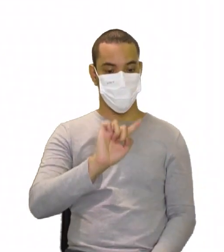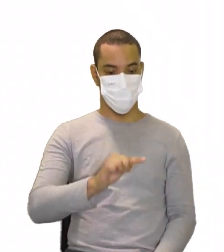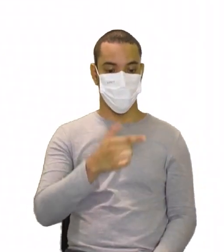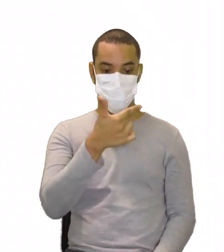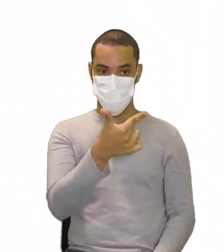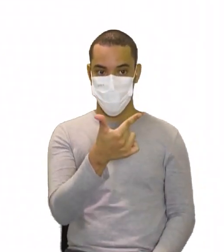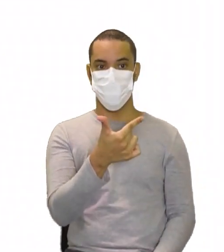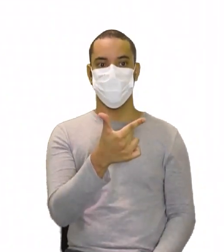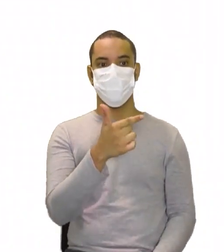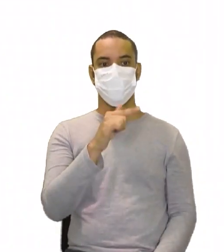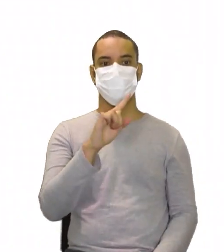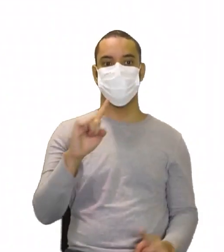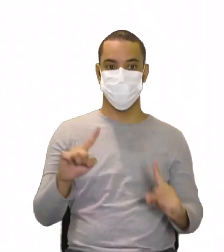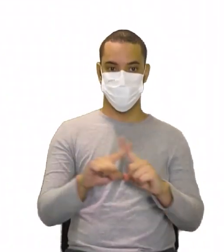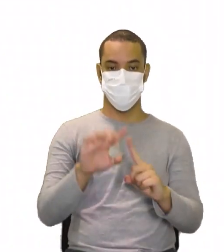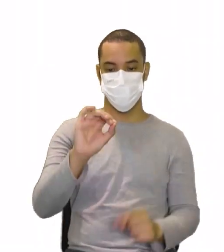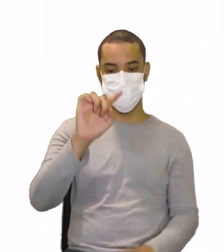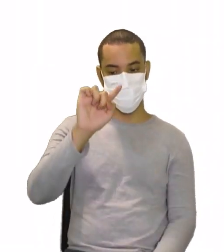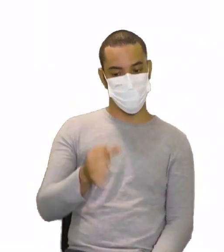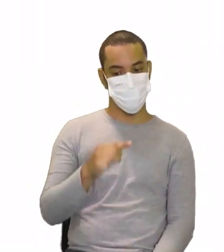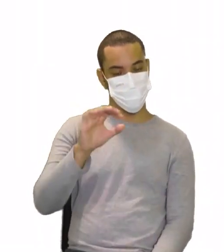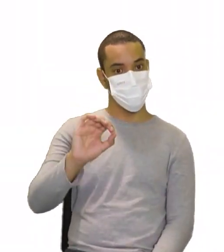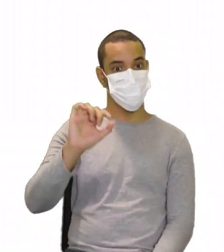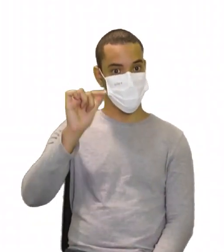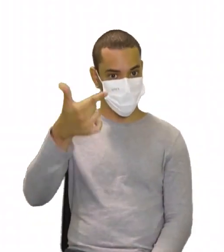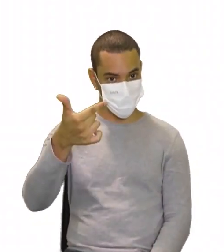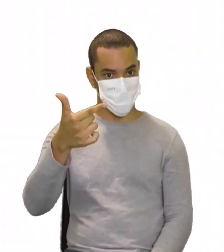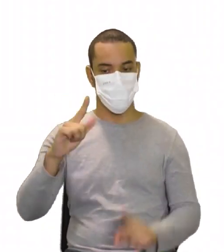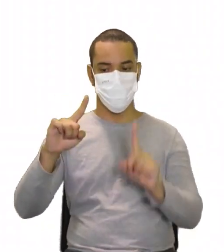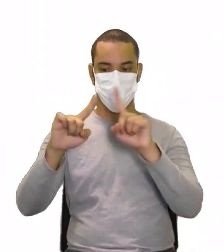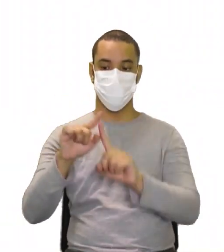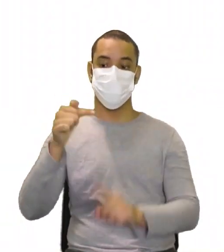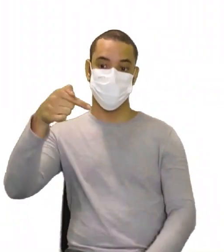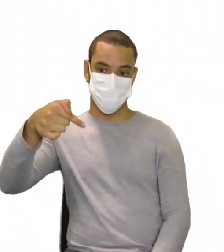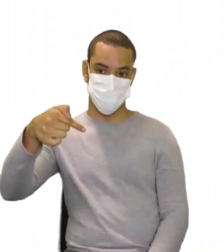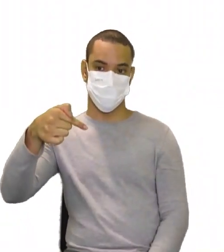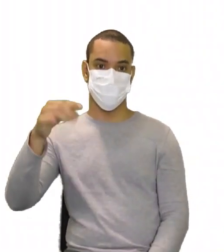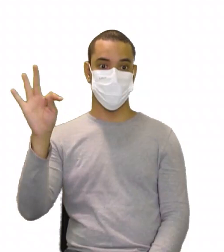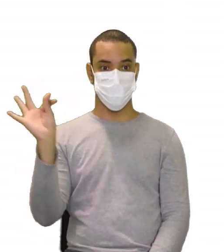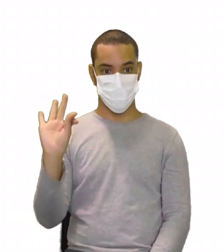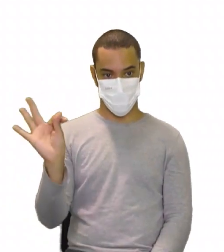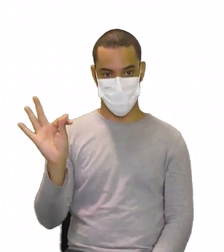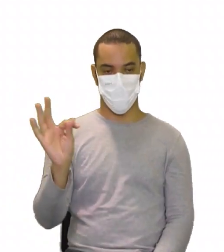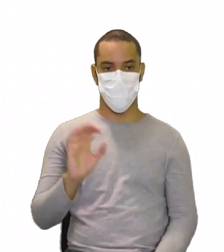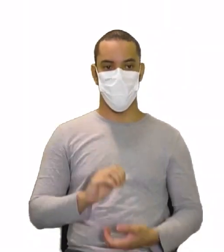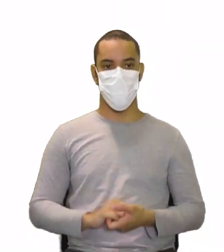né, a distância entre os dois fios da espira, e 7 tesla.